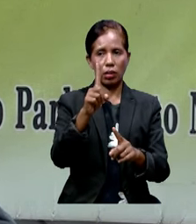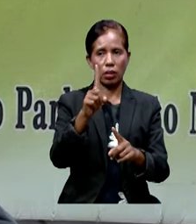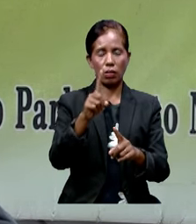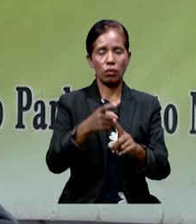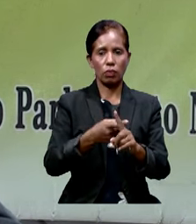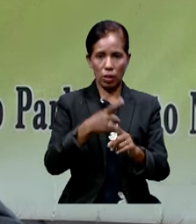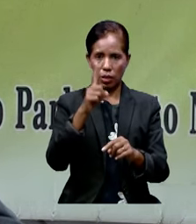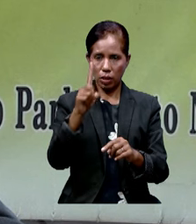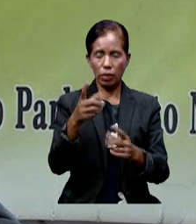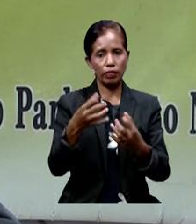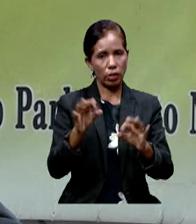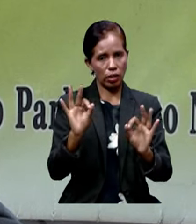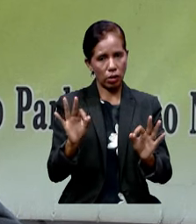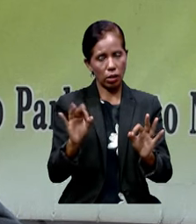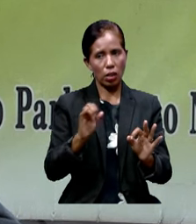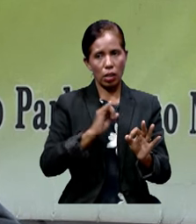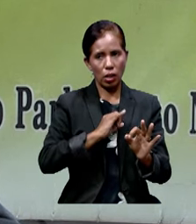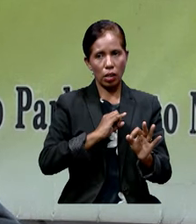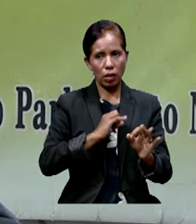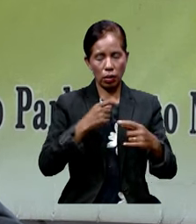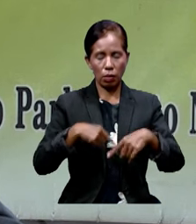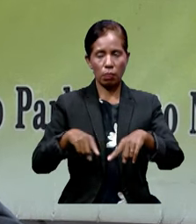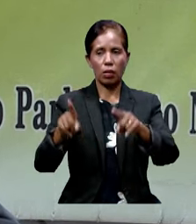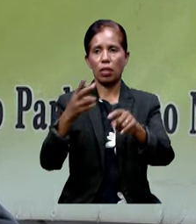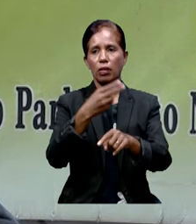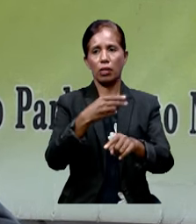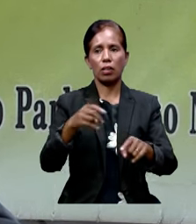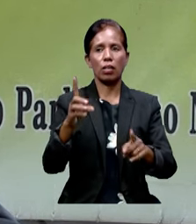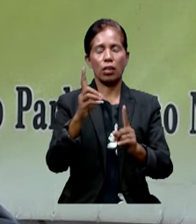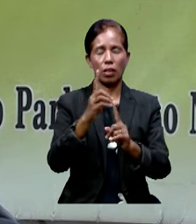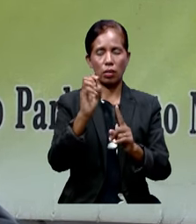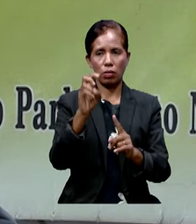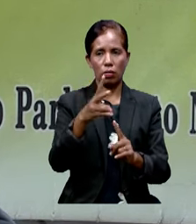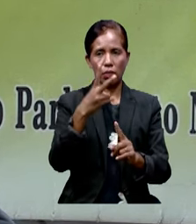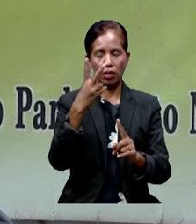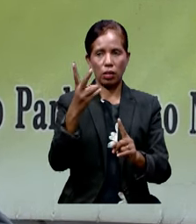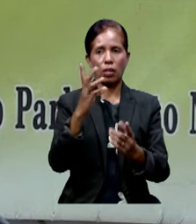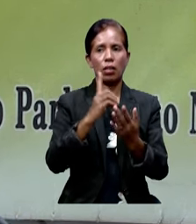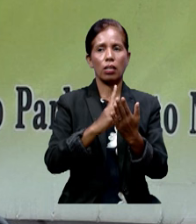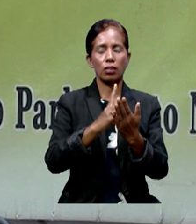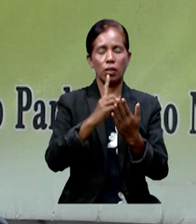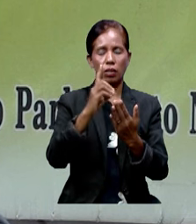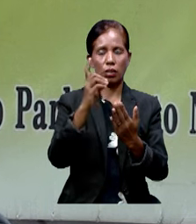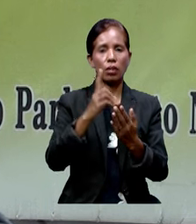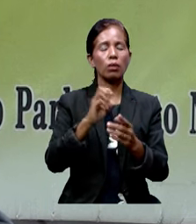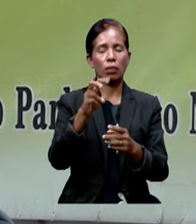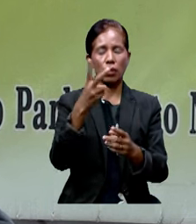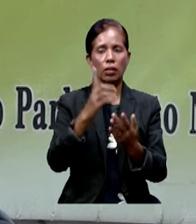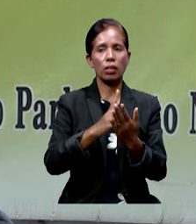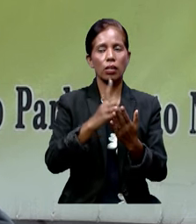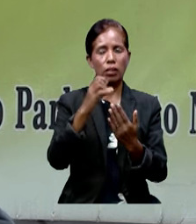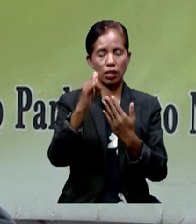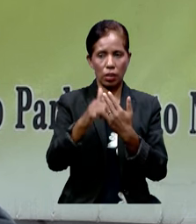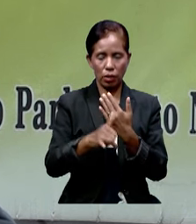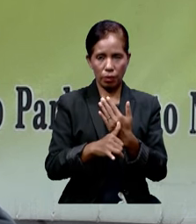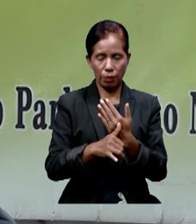fulanida hau atu saiba iha Indonesia iha dia 12 de janeiro. Tuir